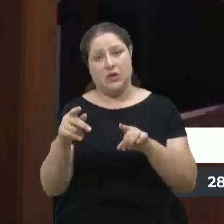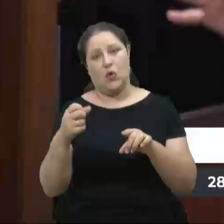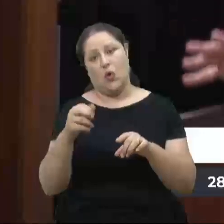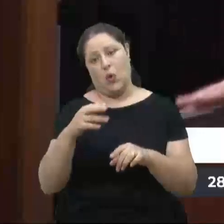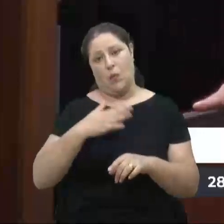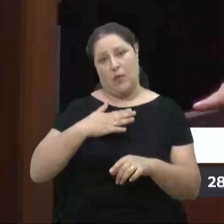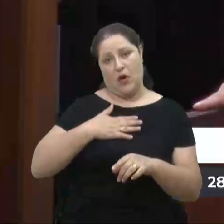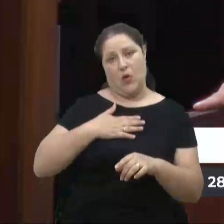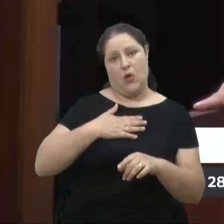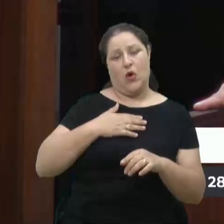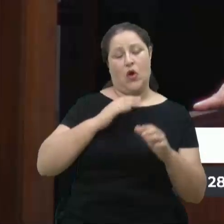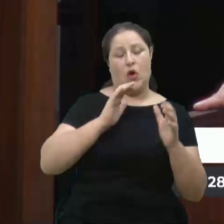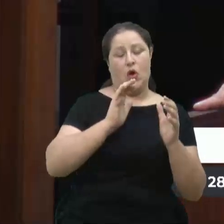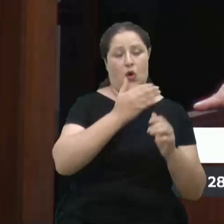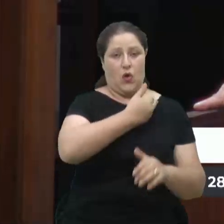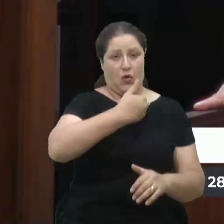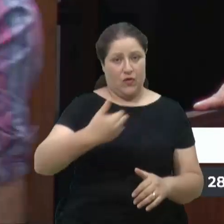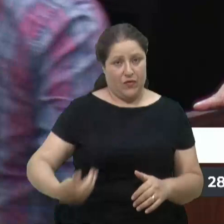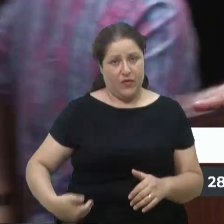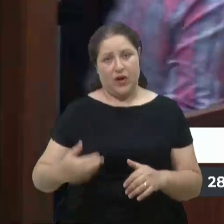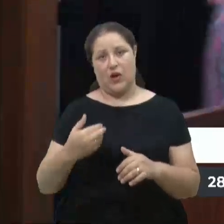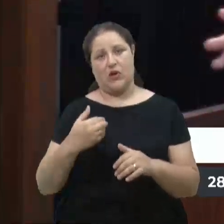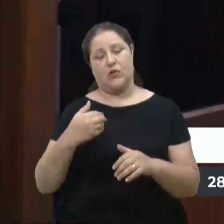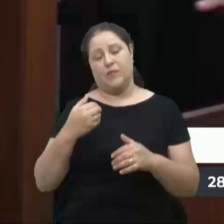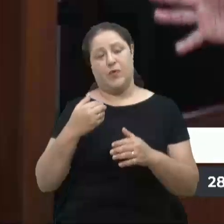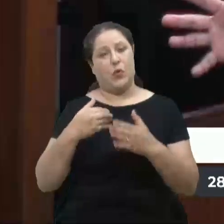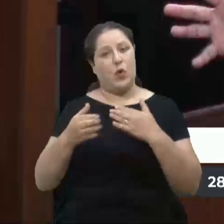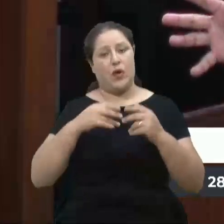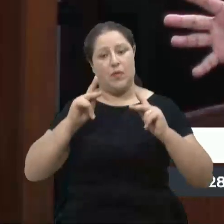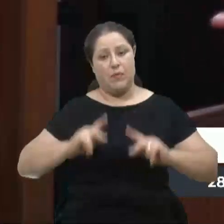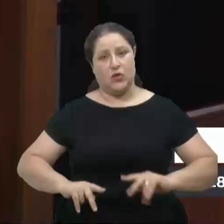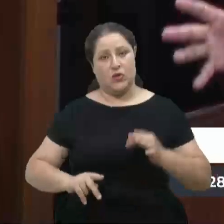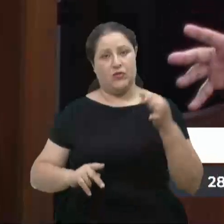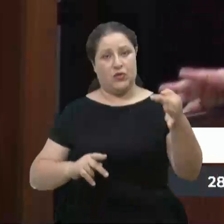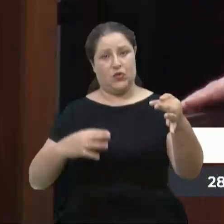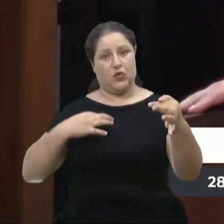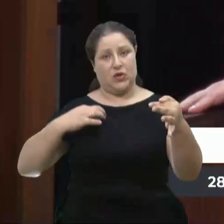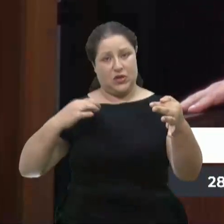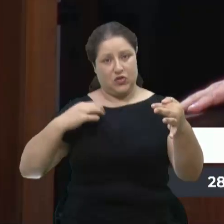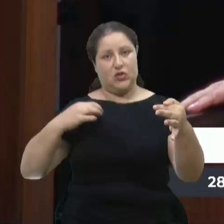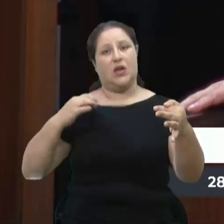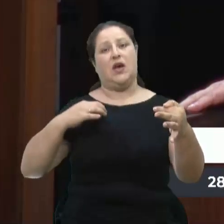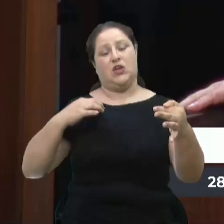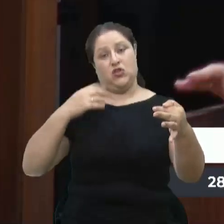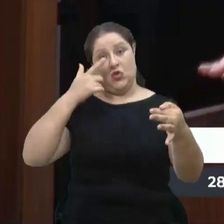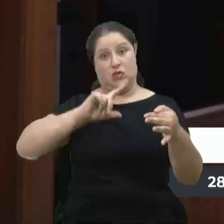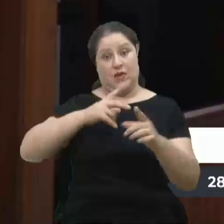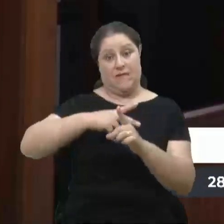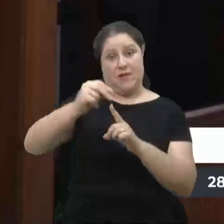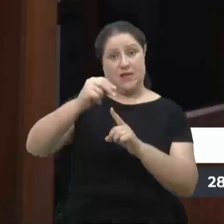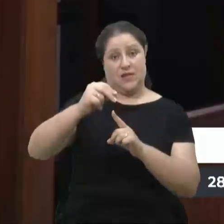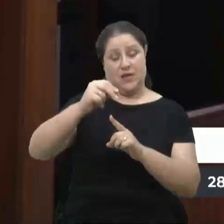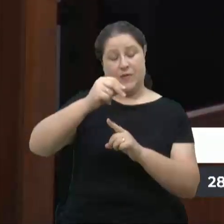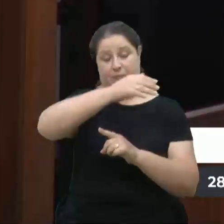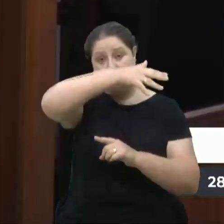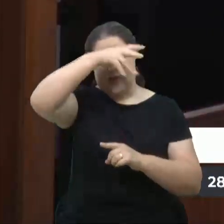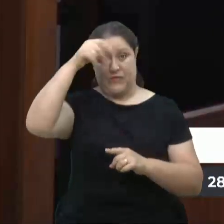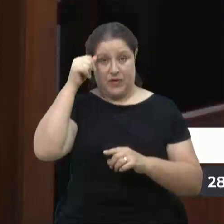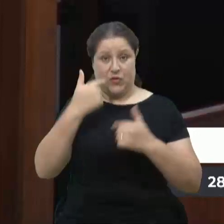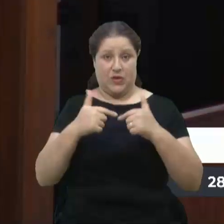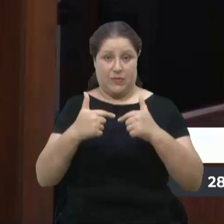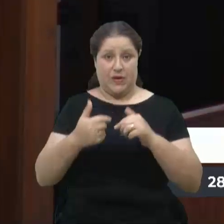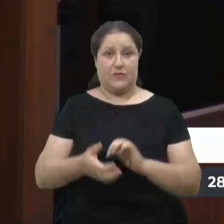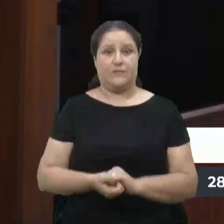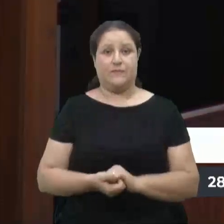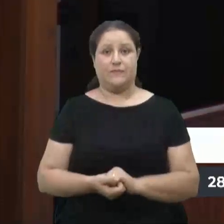governo, ou de qualquer pessoa que democraticamente se candidate a prefeito ou prefeita e se eleja. Então, eu